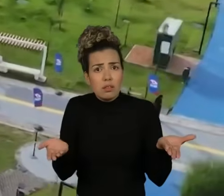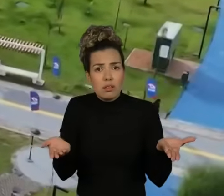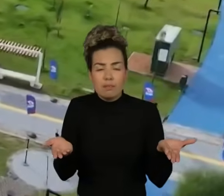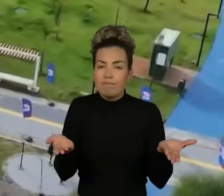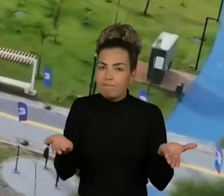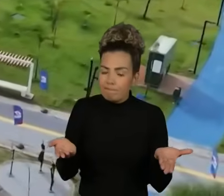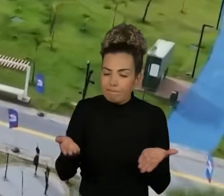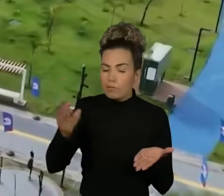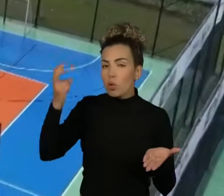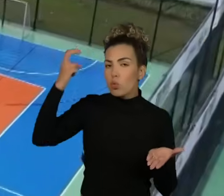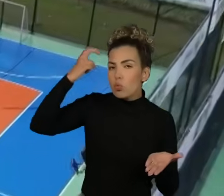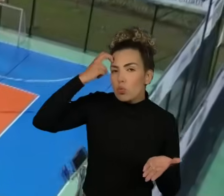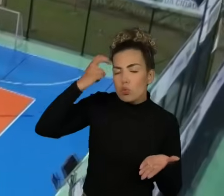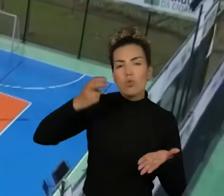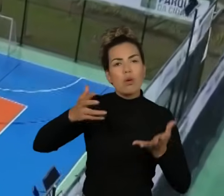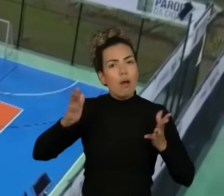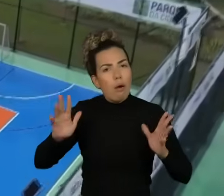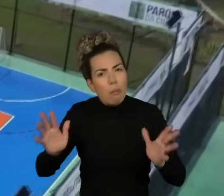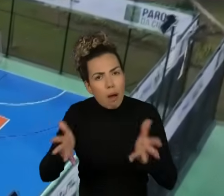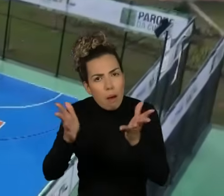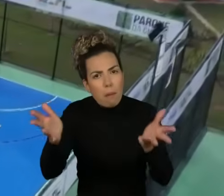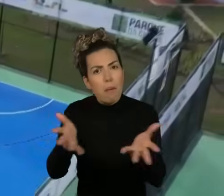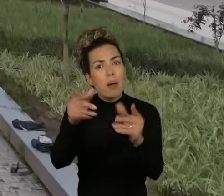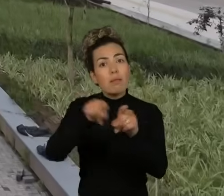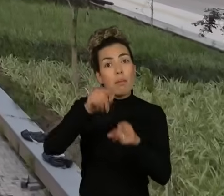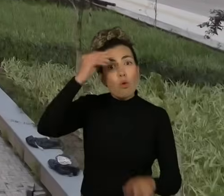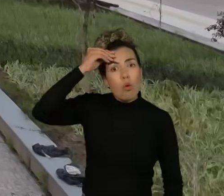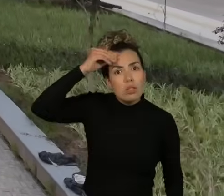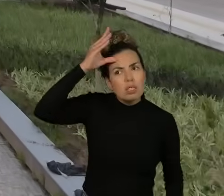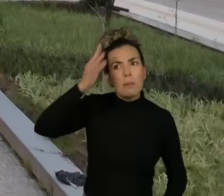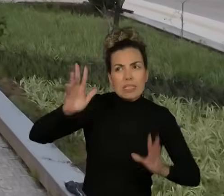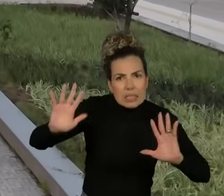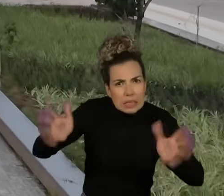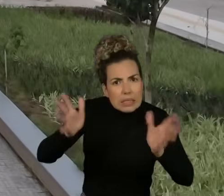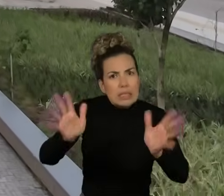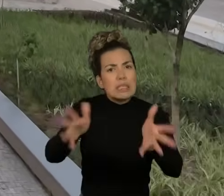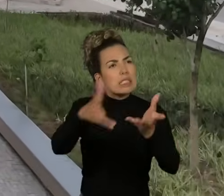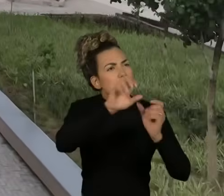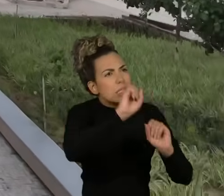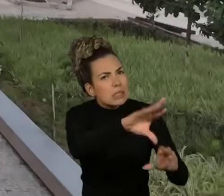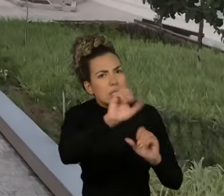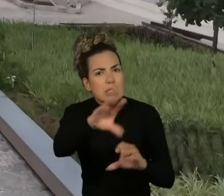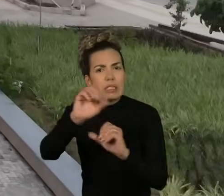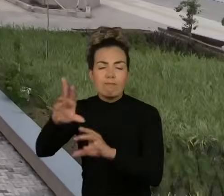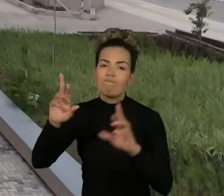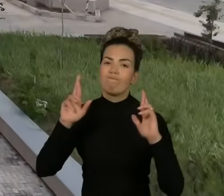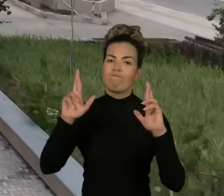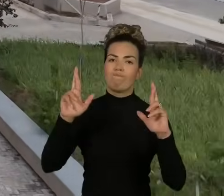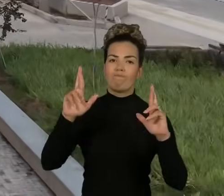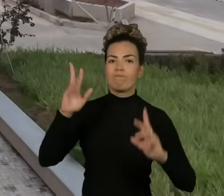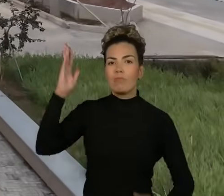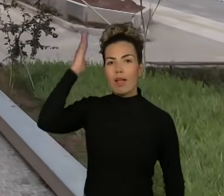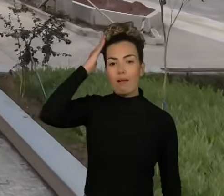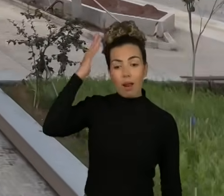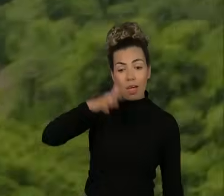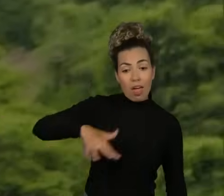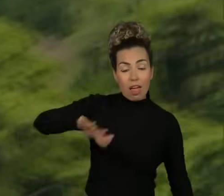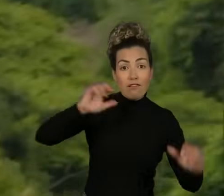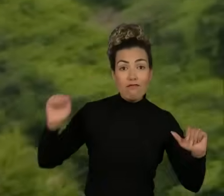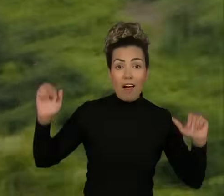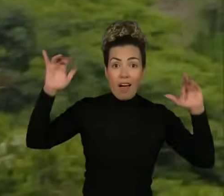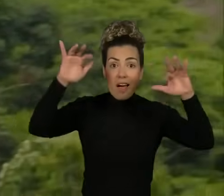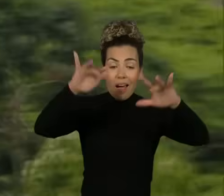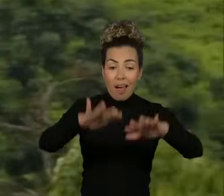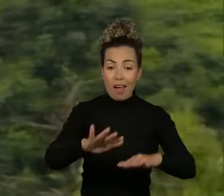Estimular a cultura e incentivar o conhecimento. Caminhos de esperança de tornar Belém sede da COP30,